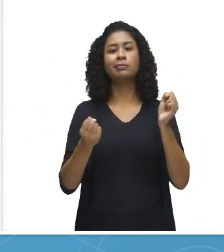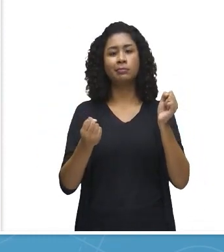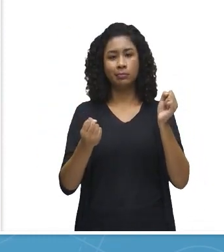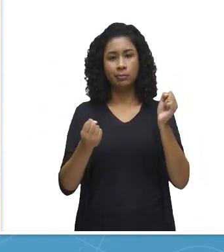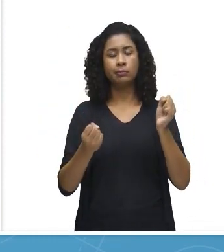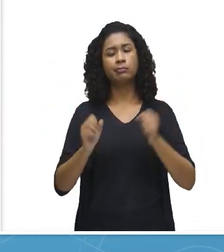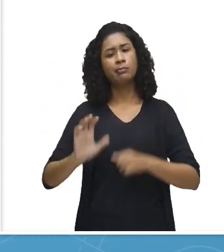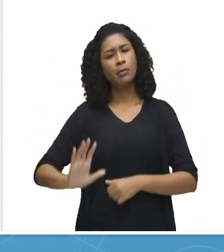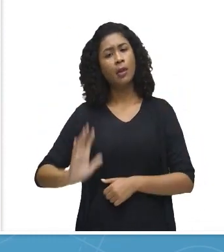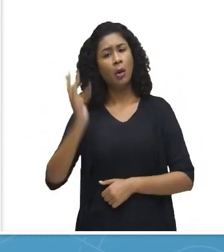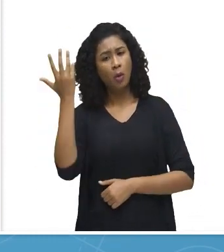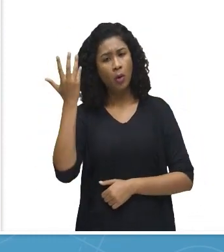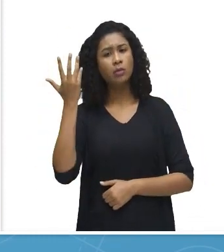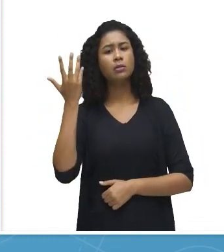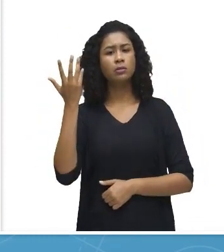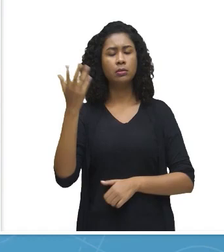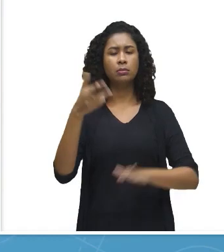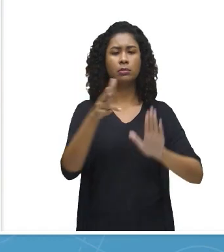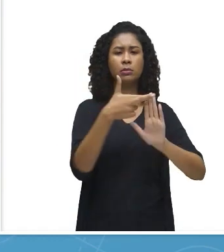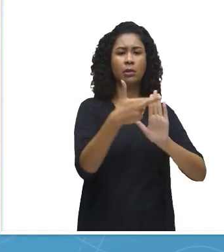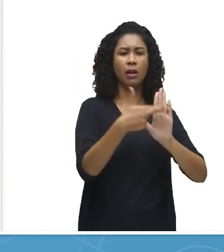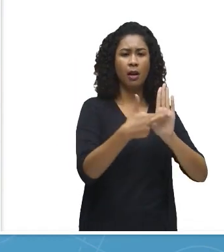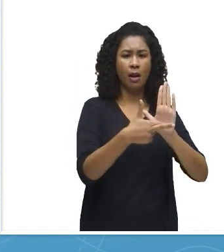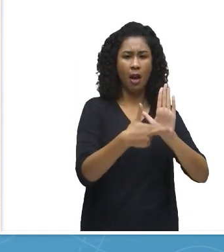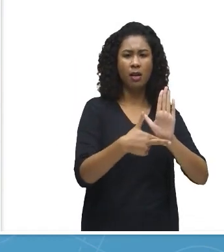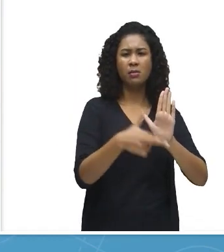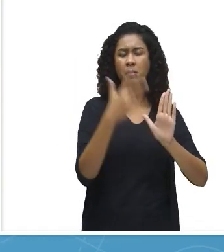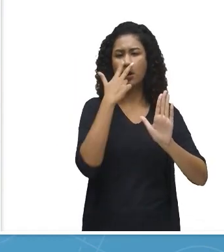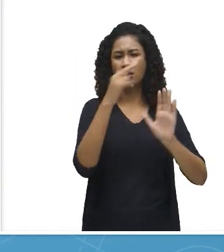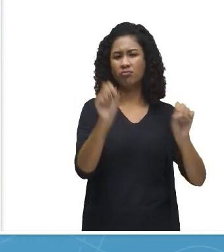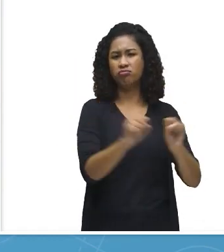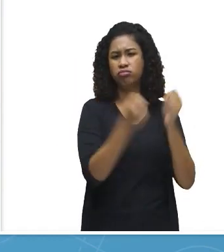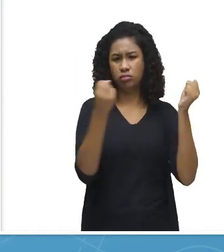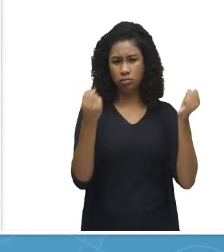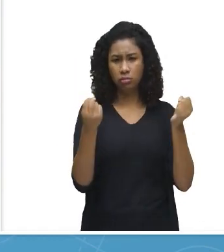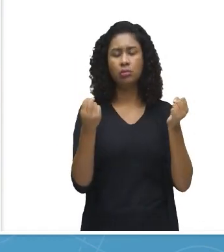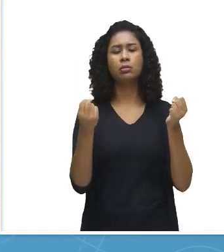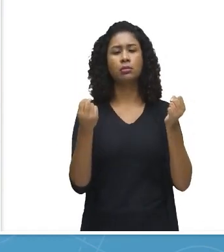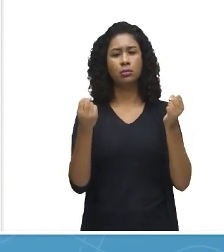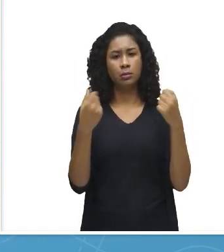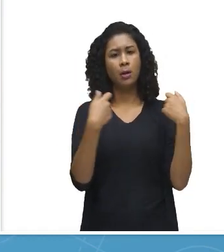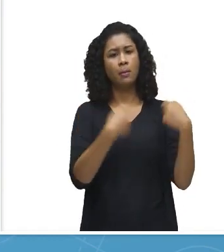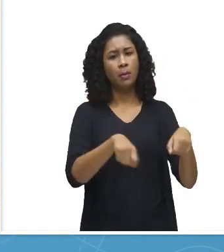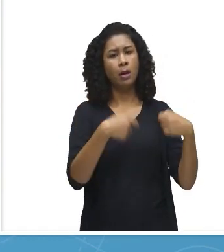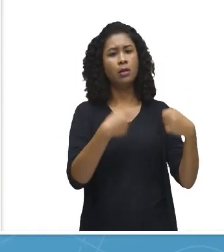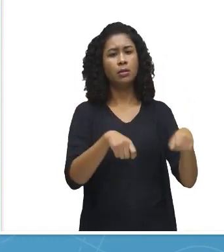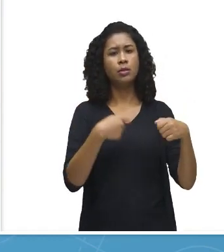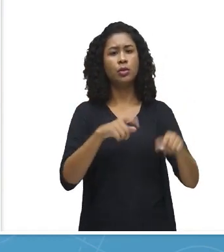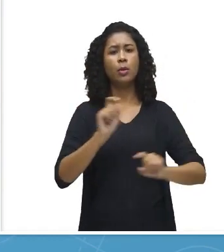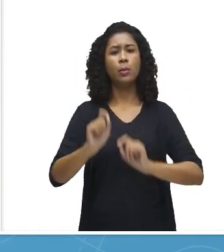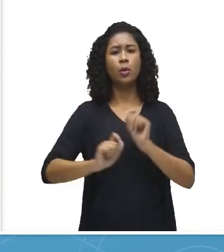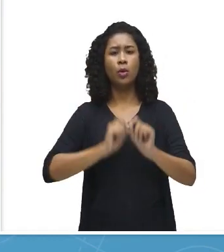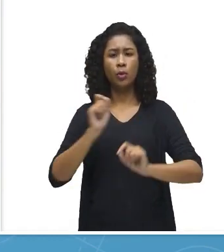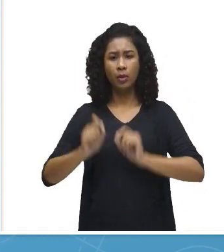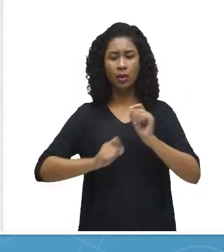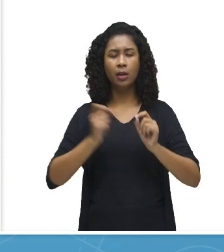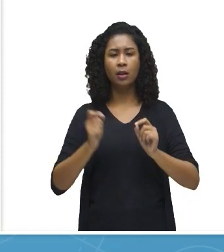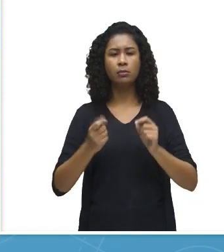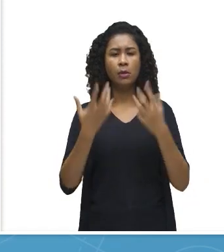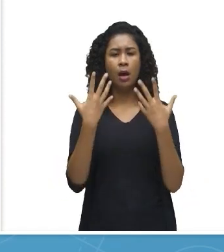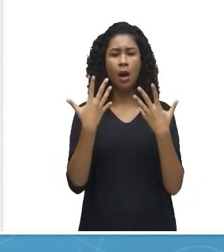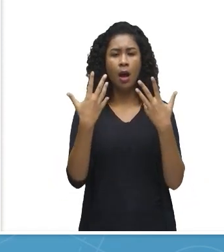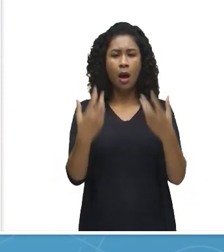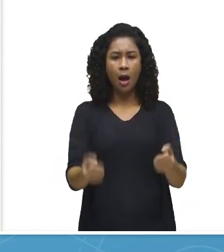houveram certos paradigmas que a gente teve que romper para privilegiar a